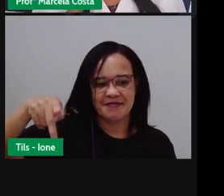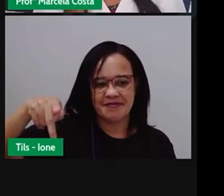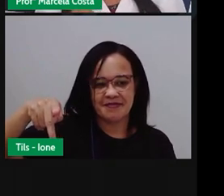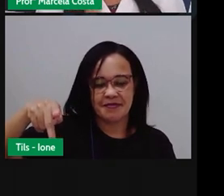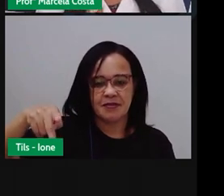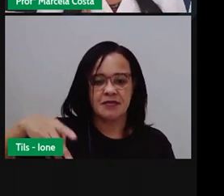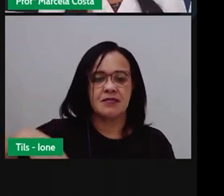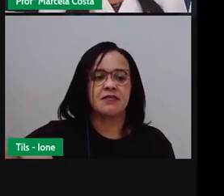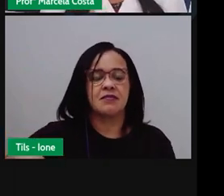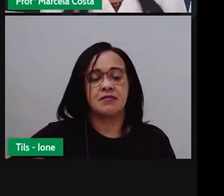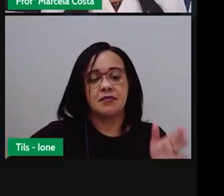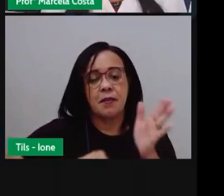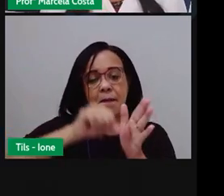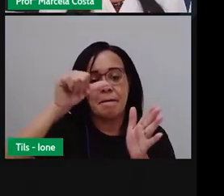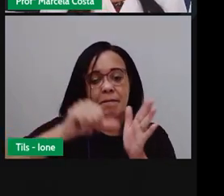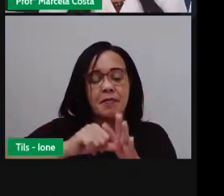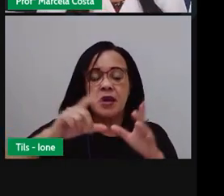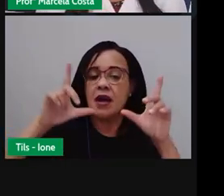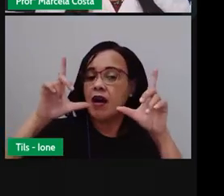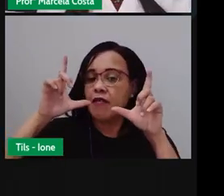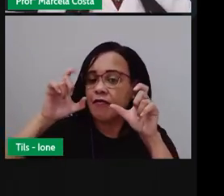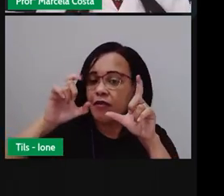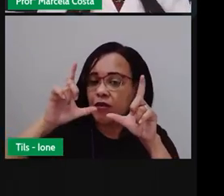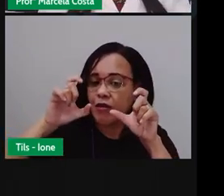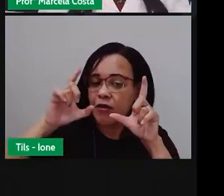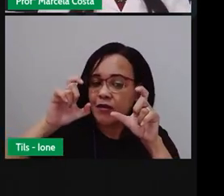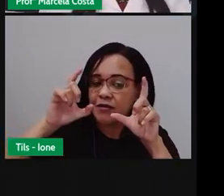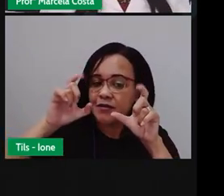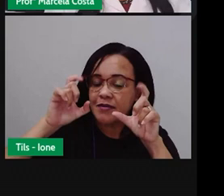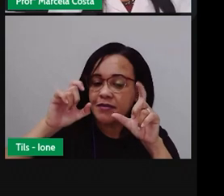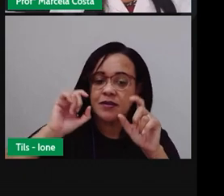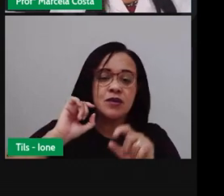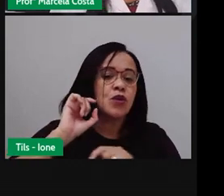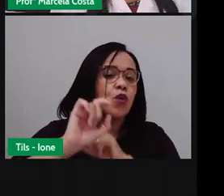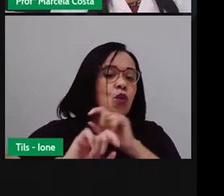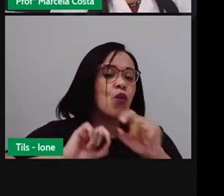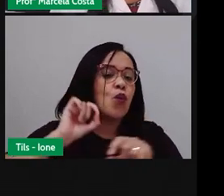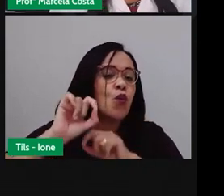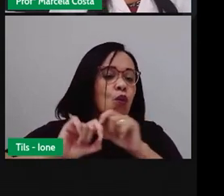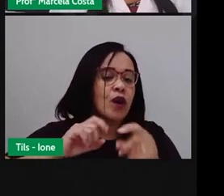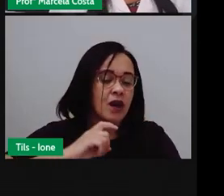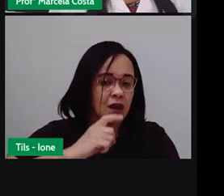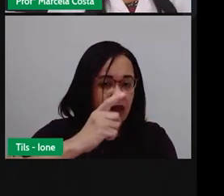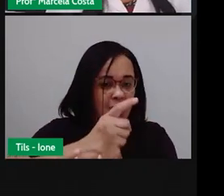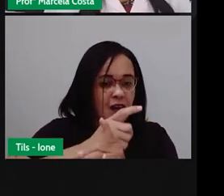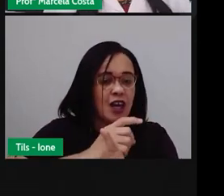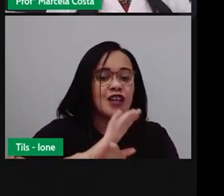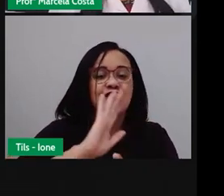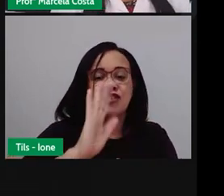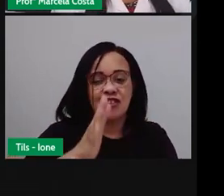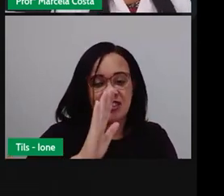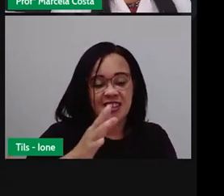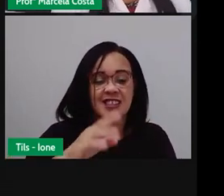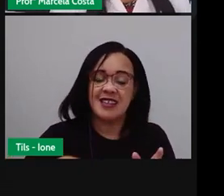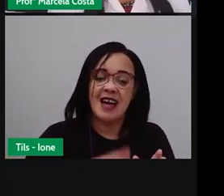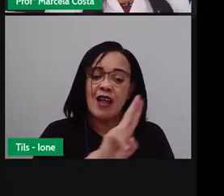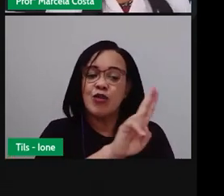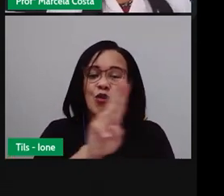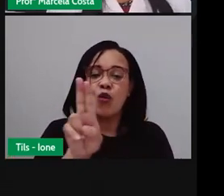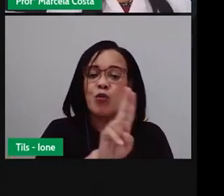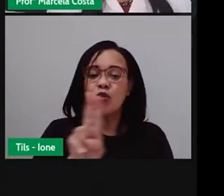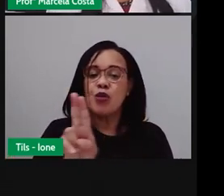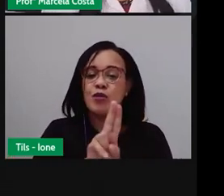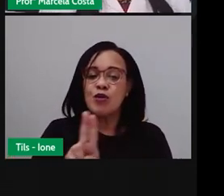Então, nessa primeira imagem, a gente já identificou esses nomes e já colocou em